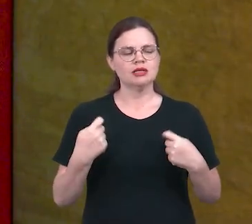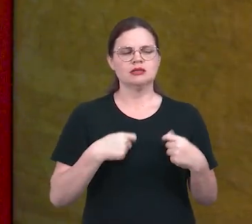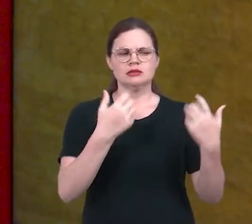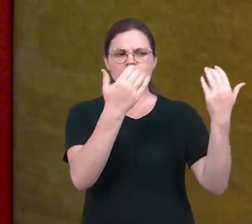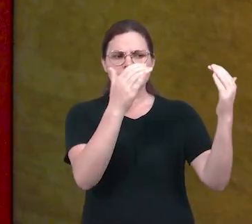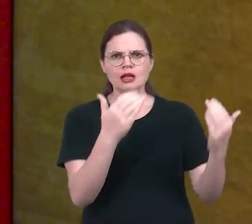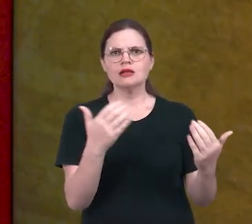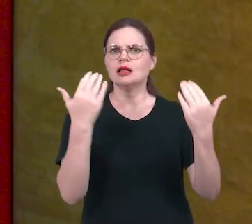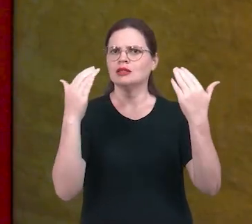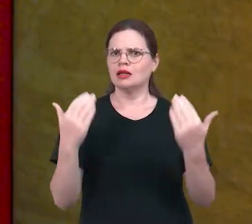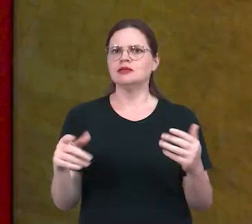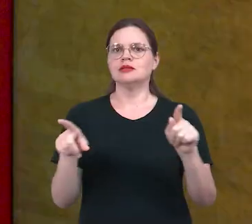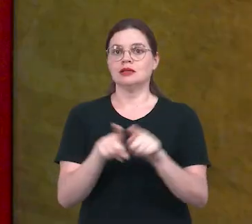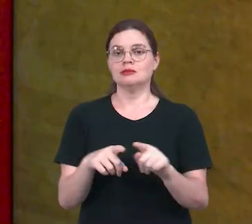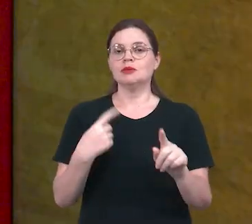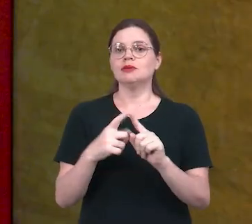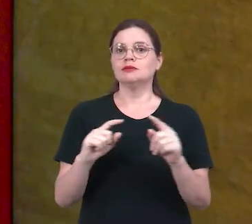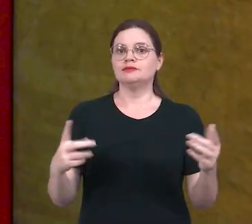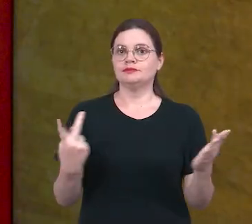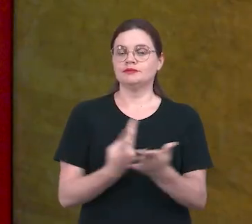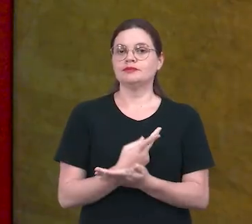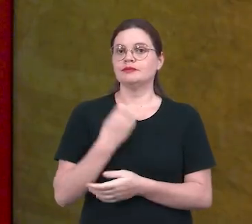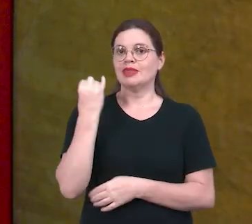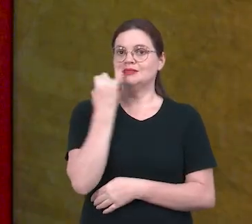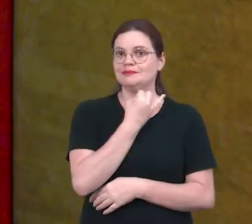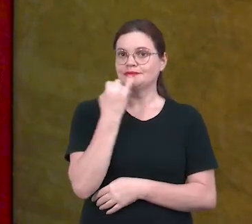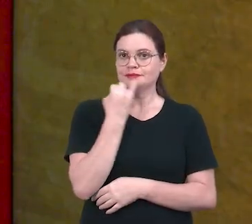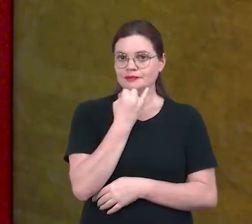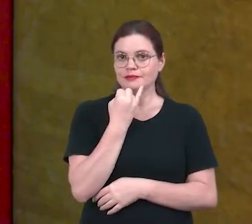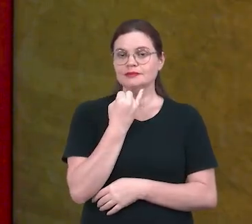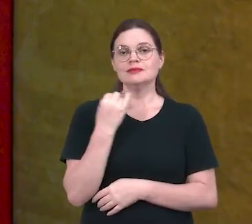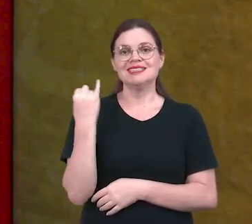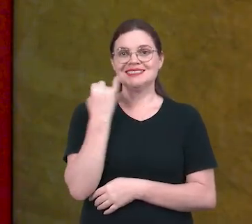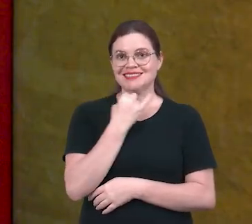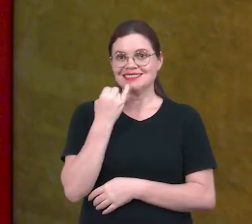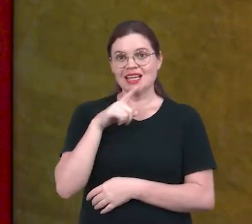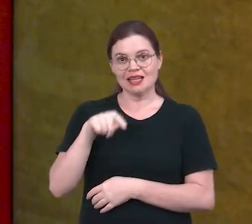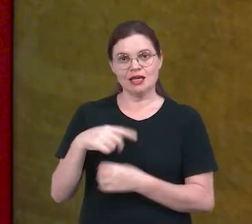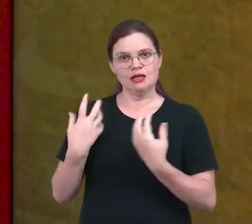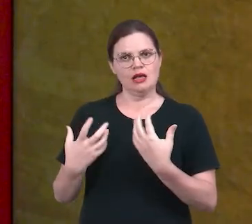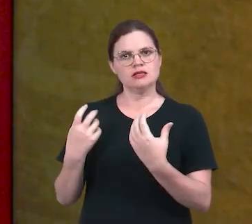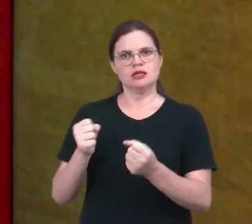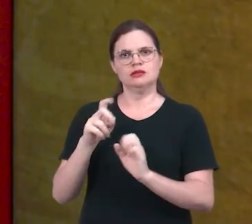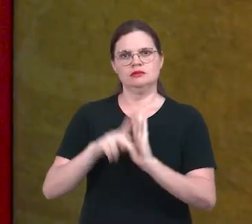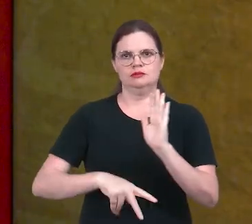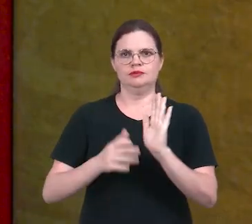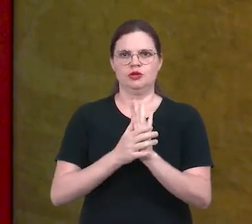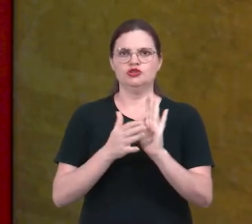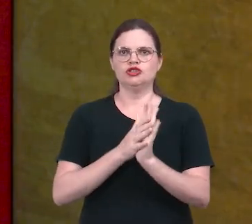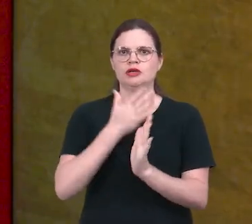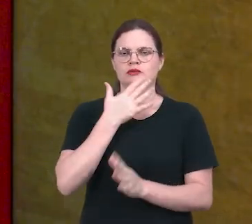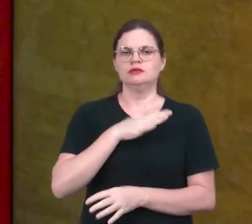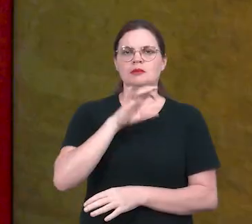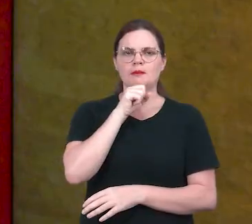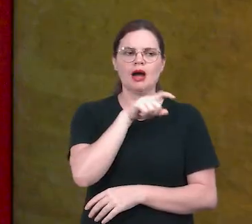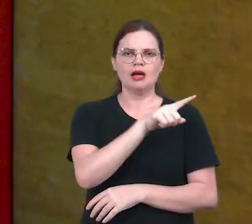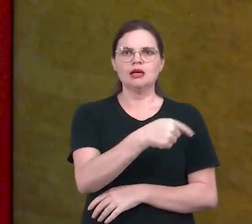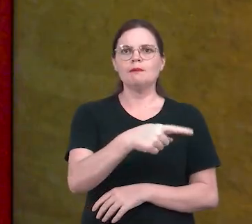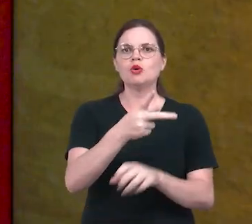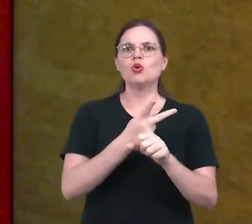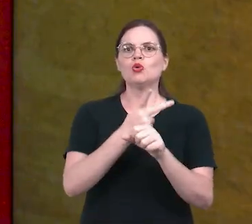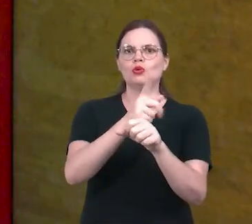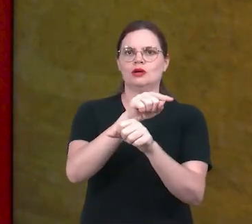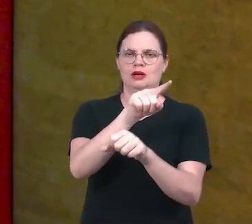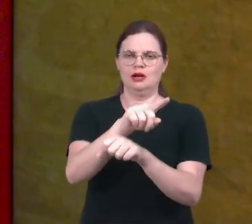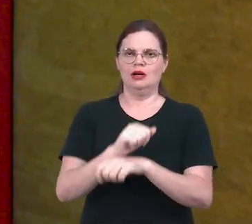aspecto é fundamental também, nós vimos isso, porque Isaac, como você bem disse, ele aceitou o governo, ele aceitou